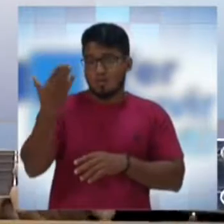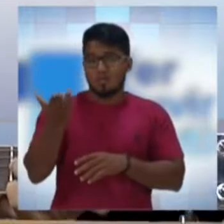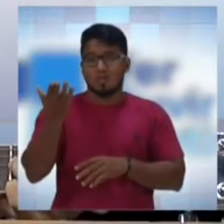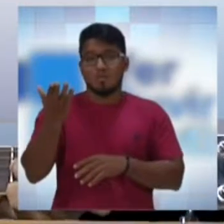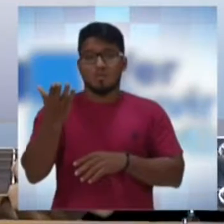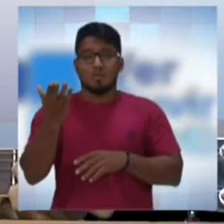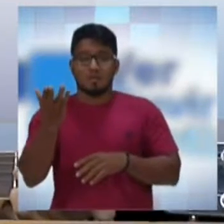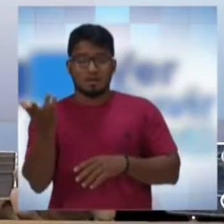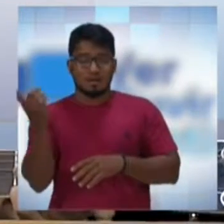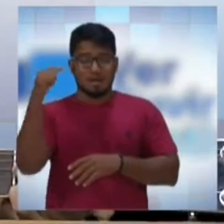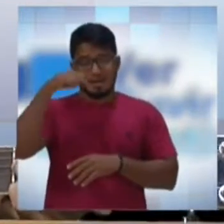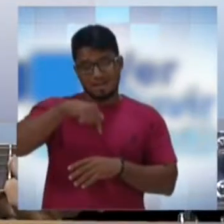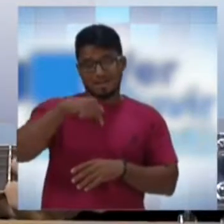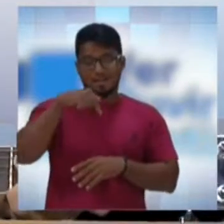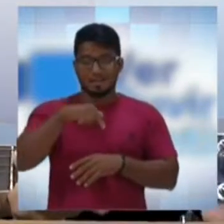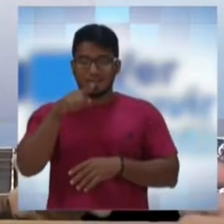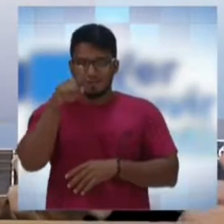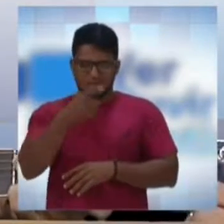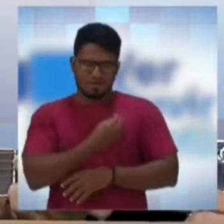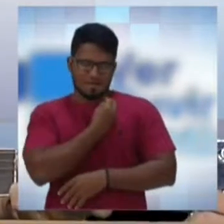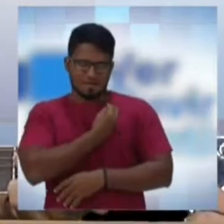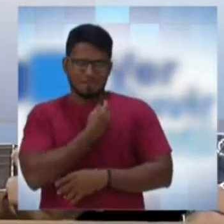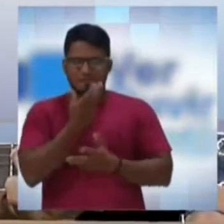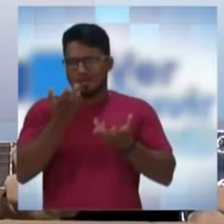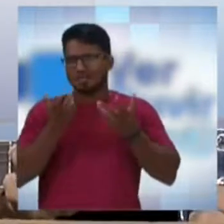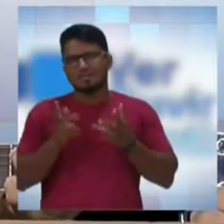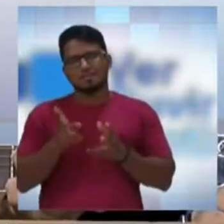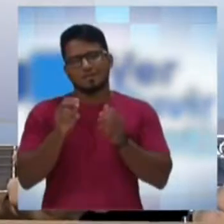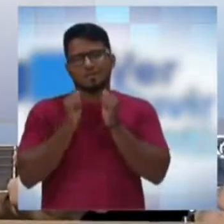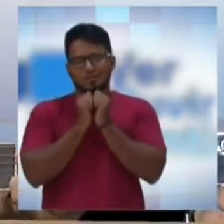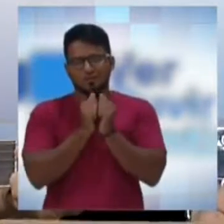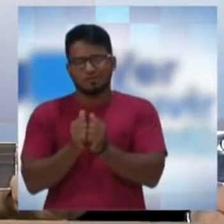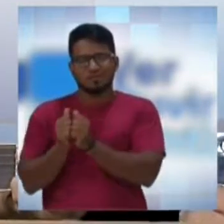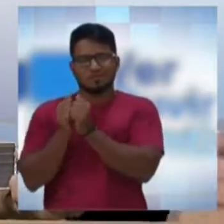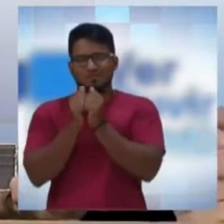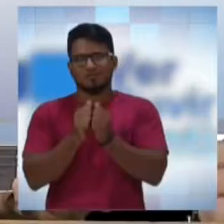Quando aqui tu tá.